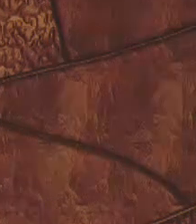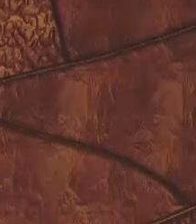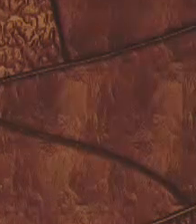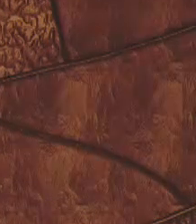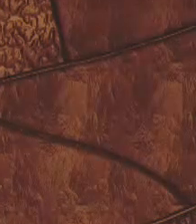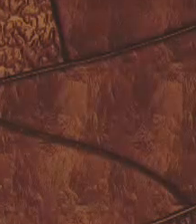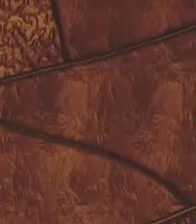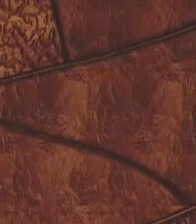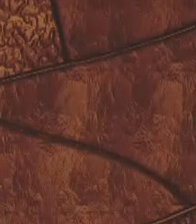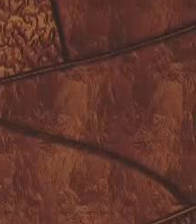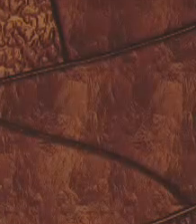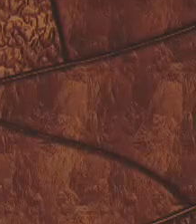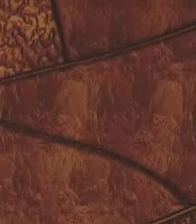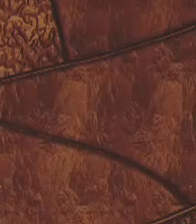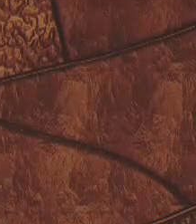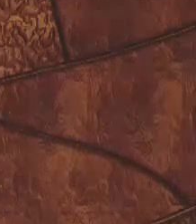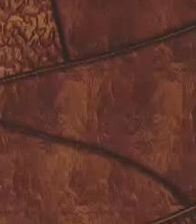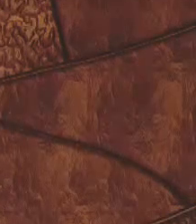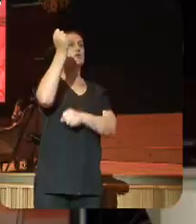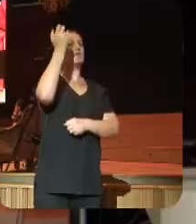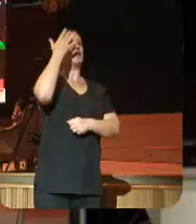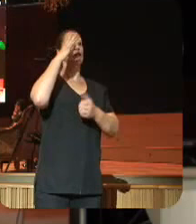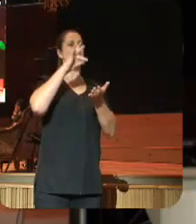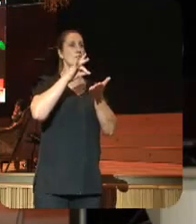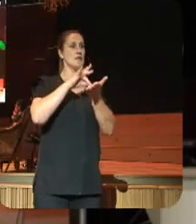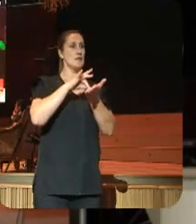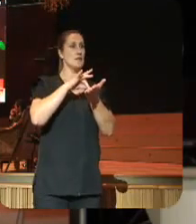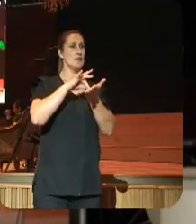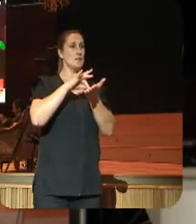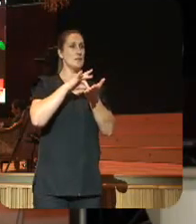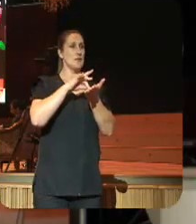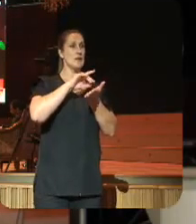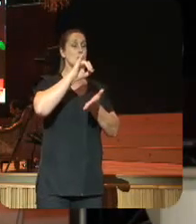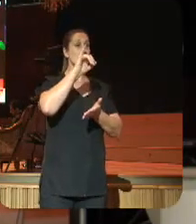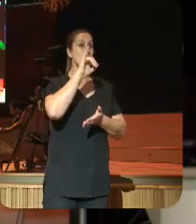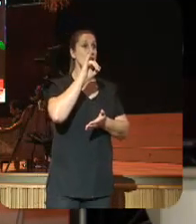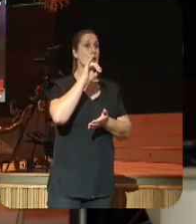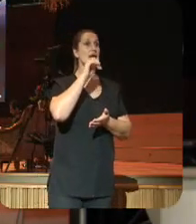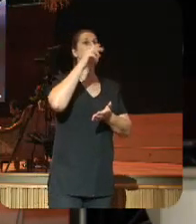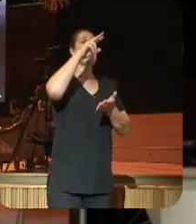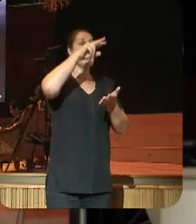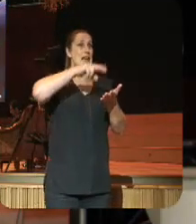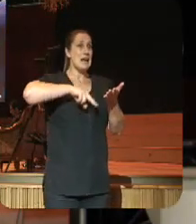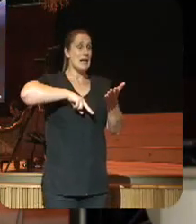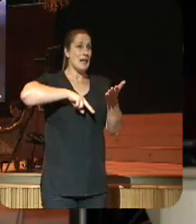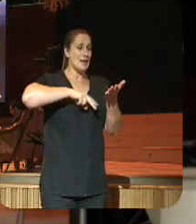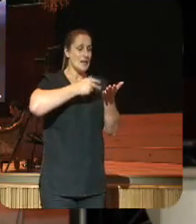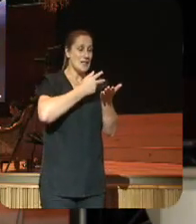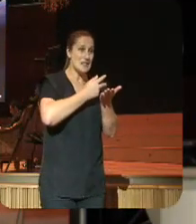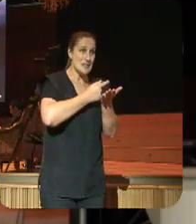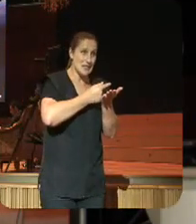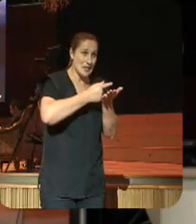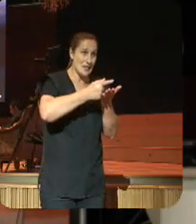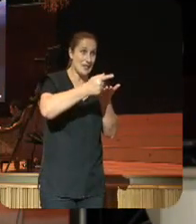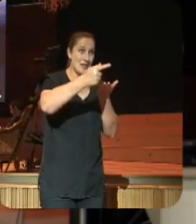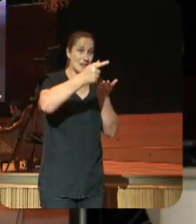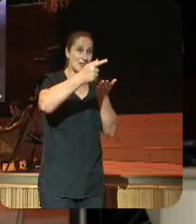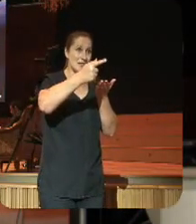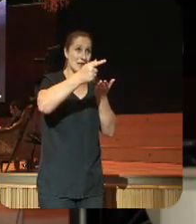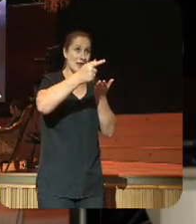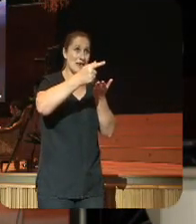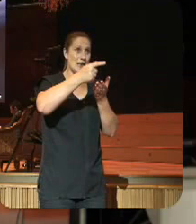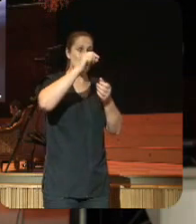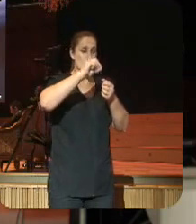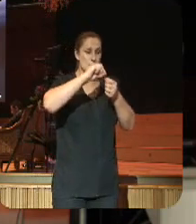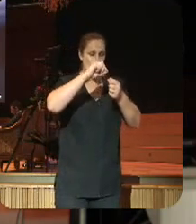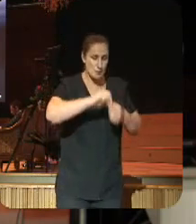Pai, cheio de graça e de verdade. Se você ler o livro de Gênesis, você vai ver que lá na